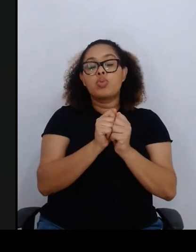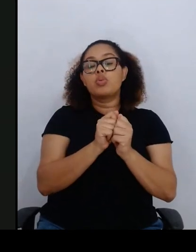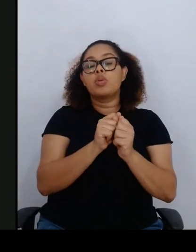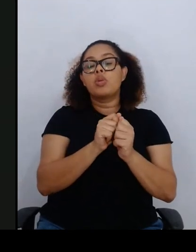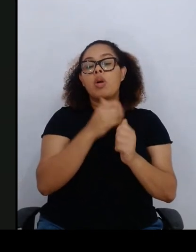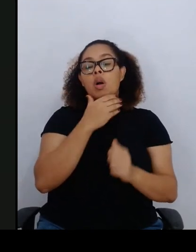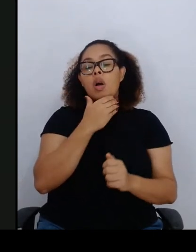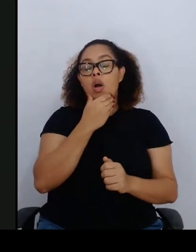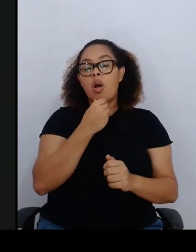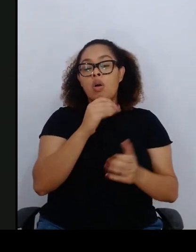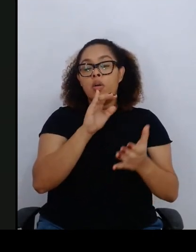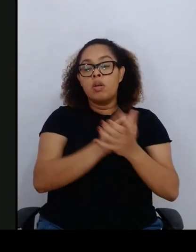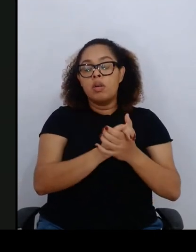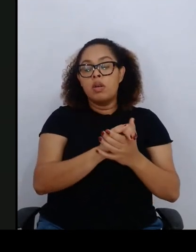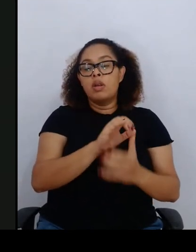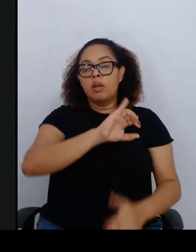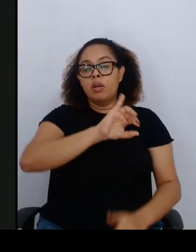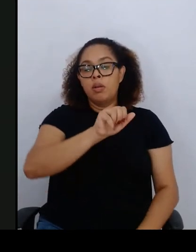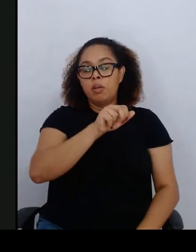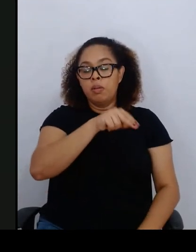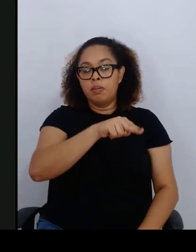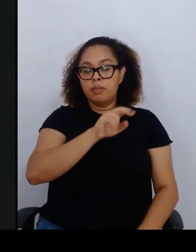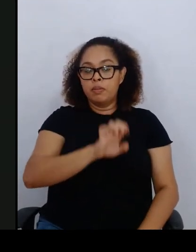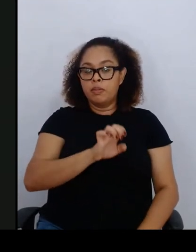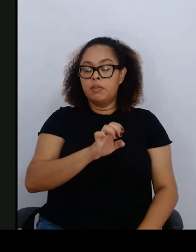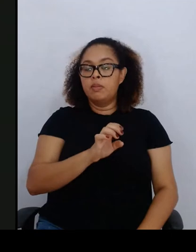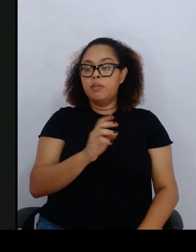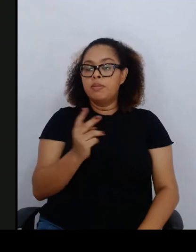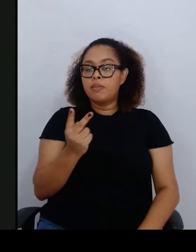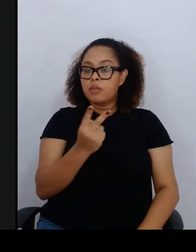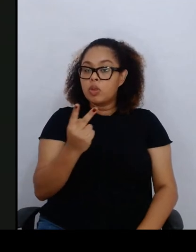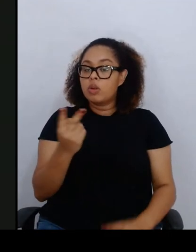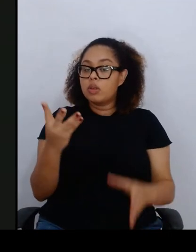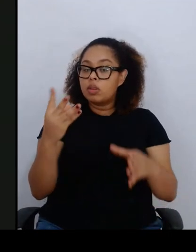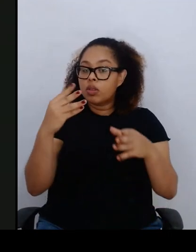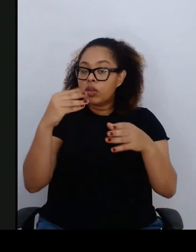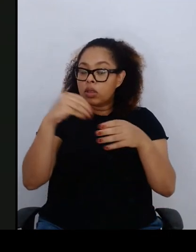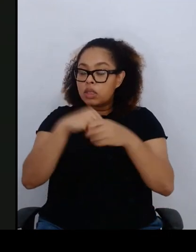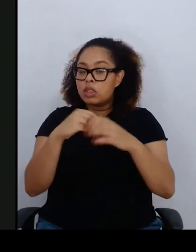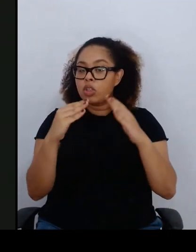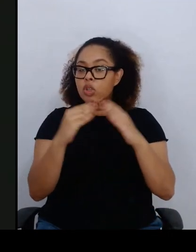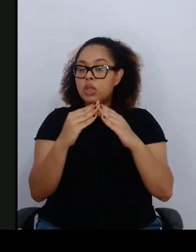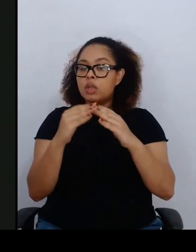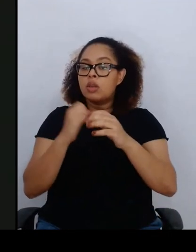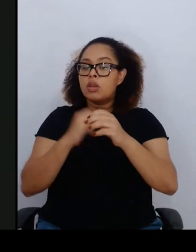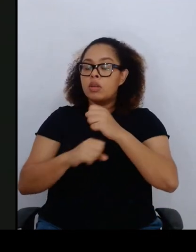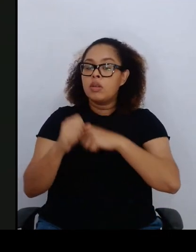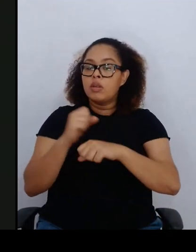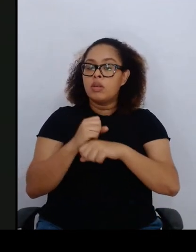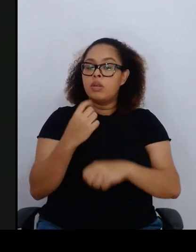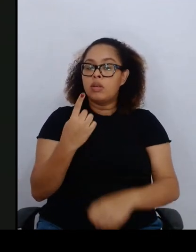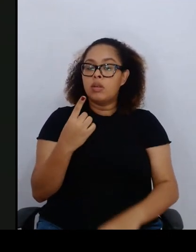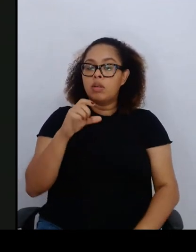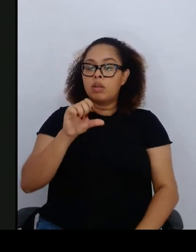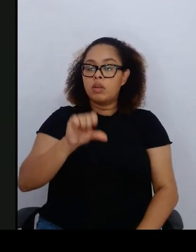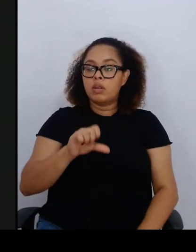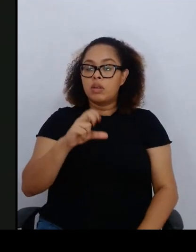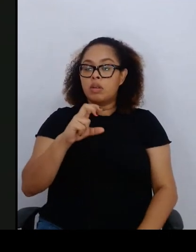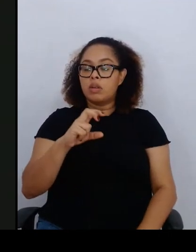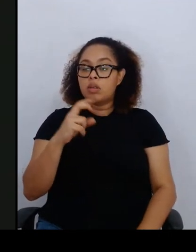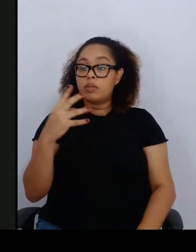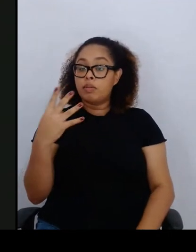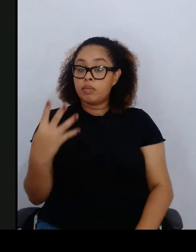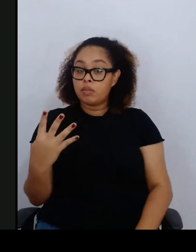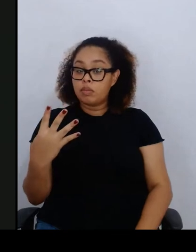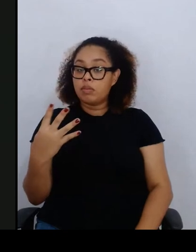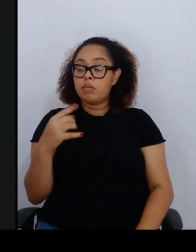estava morando com o casal bom desde 1954 embora eles tivessem